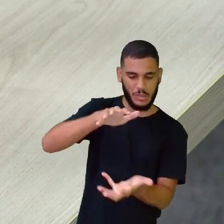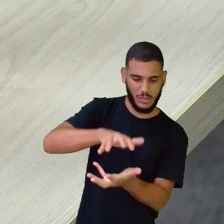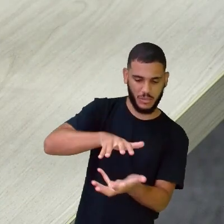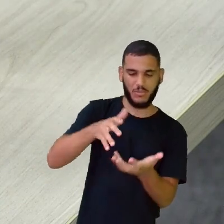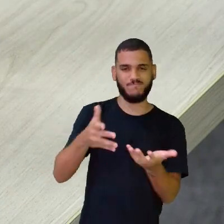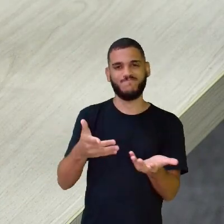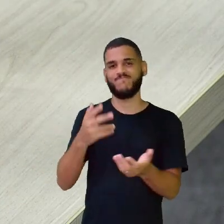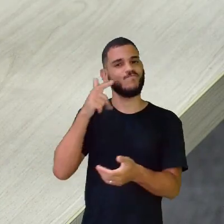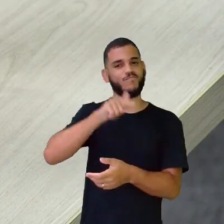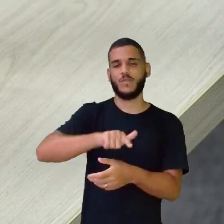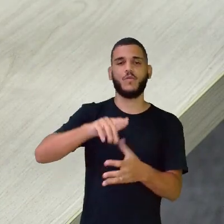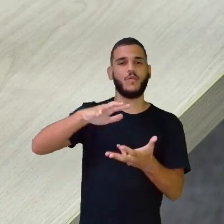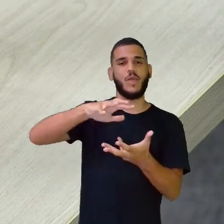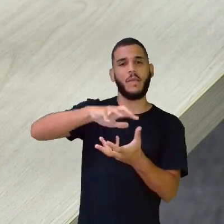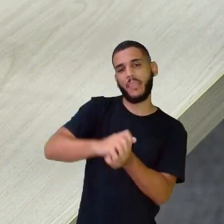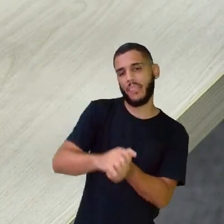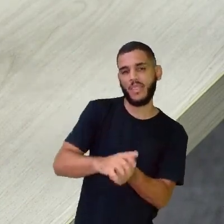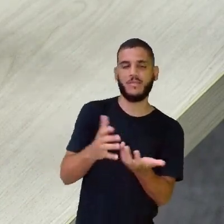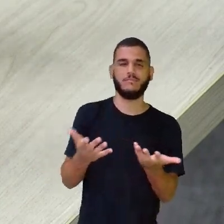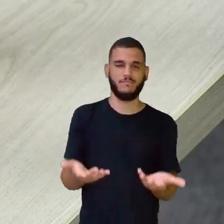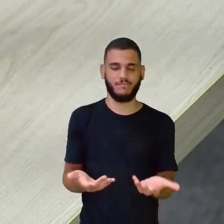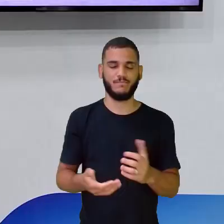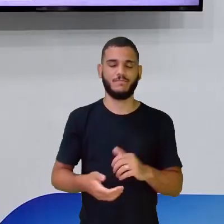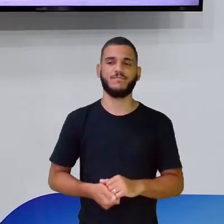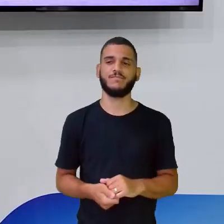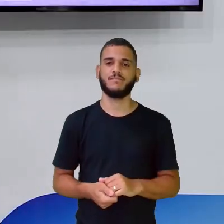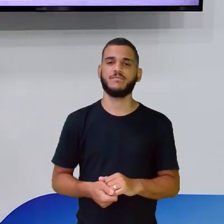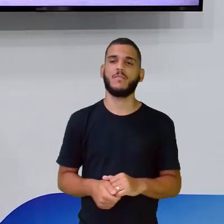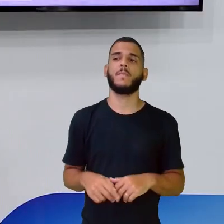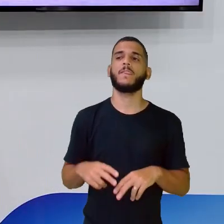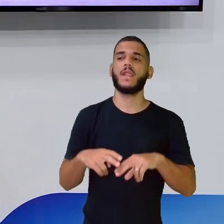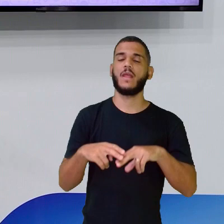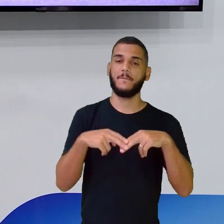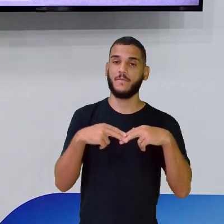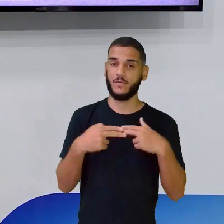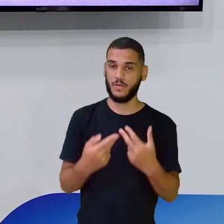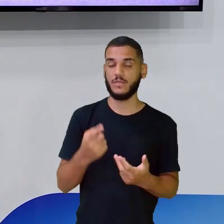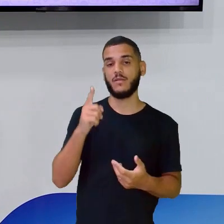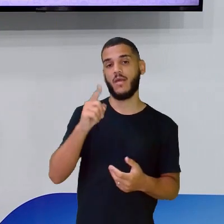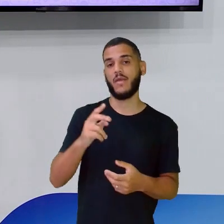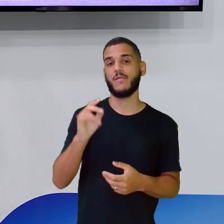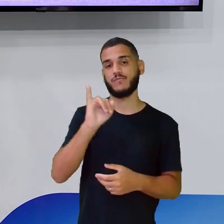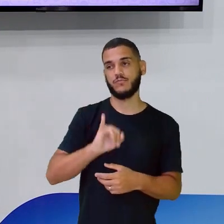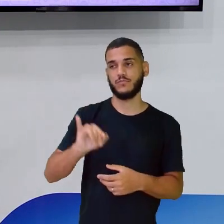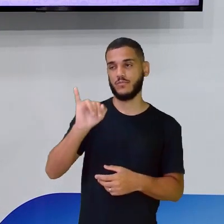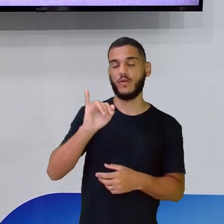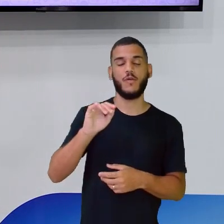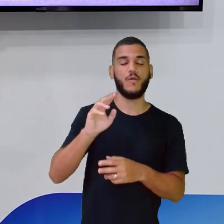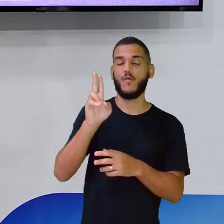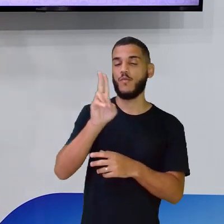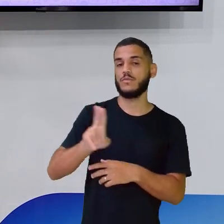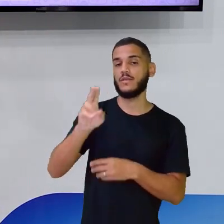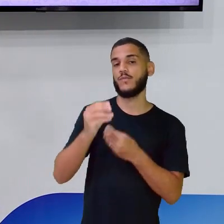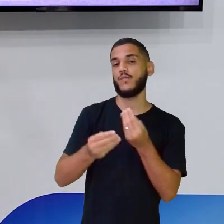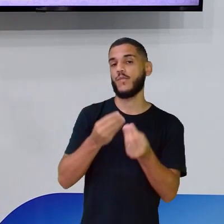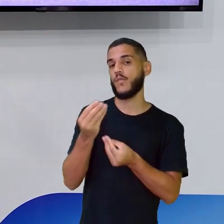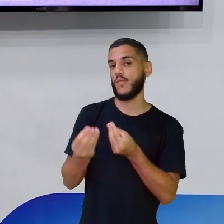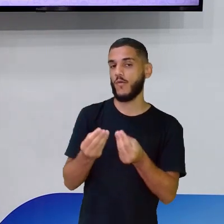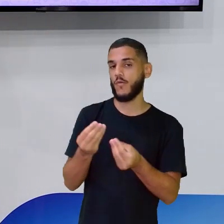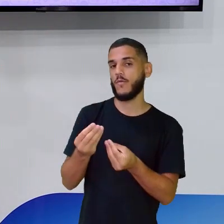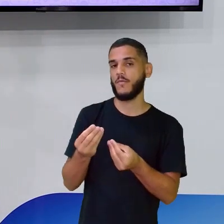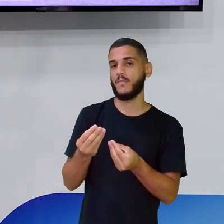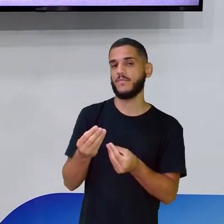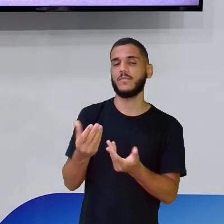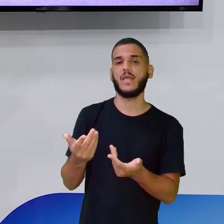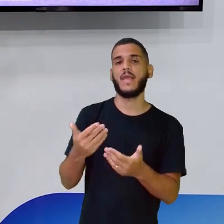atenção. Ele não se deforma. Por isso que ele é muito utilizado em porteira. Se você analisar